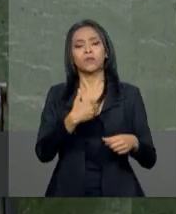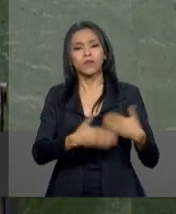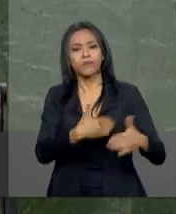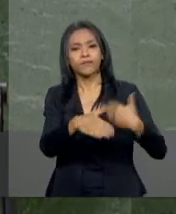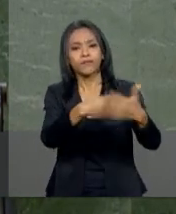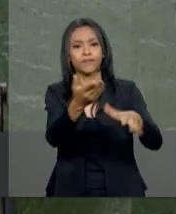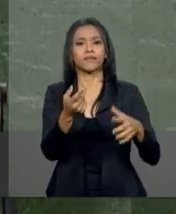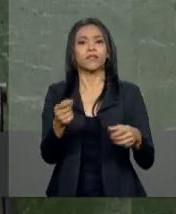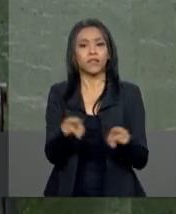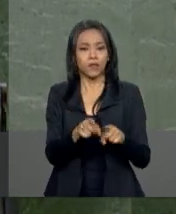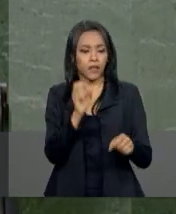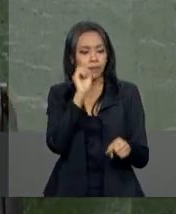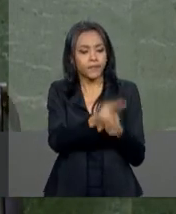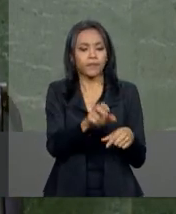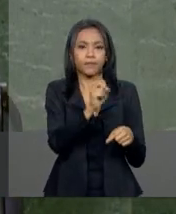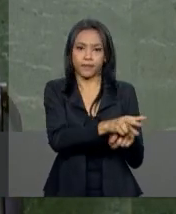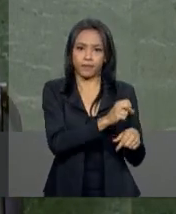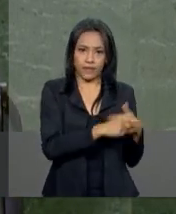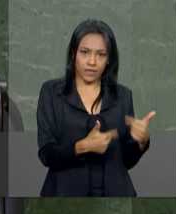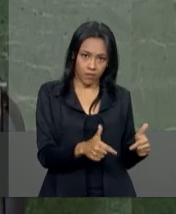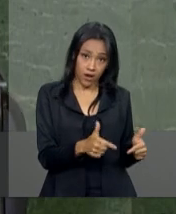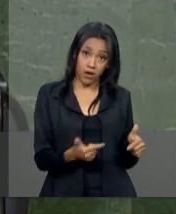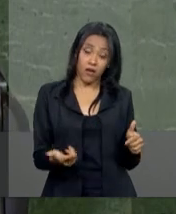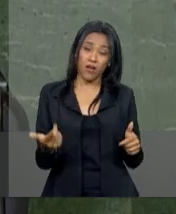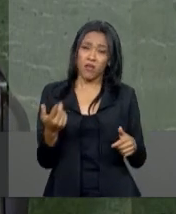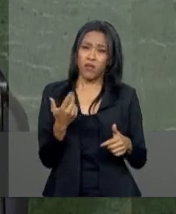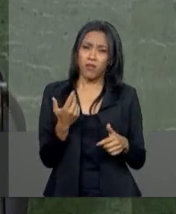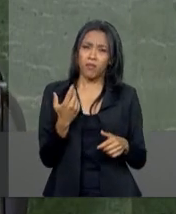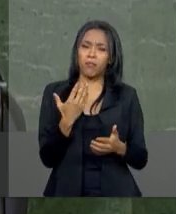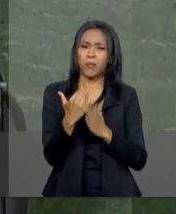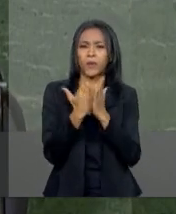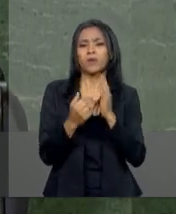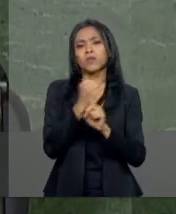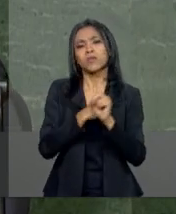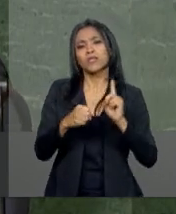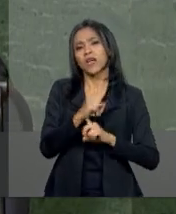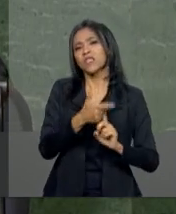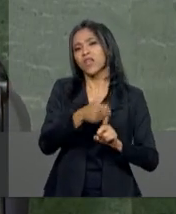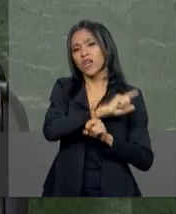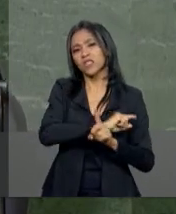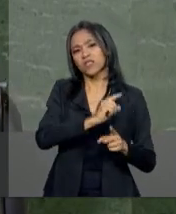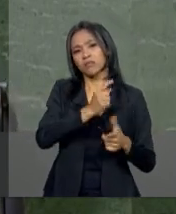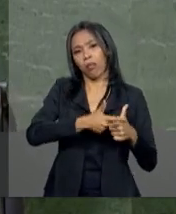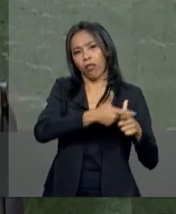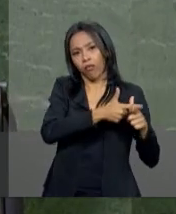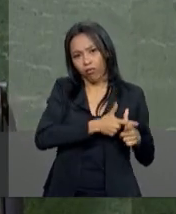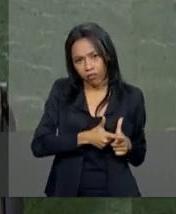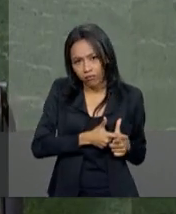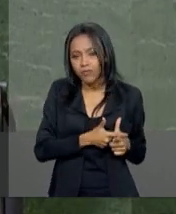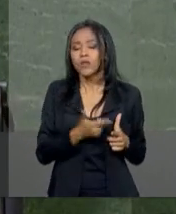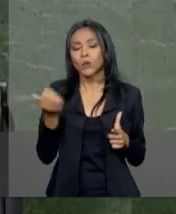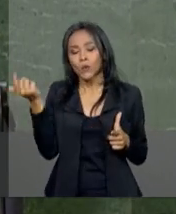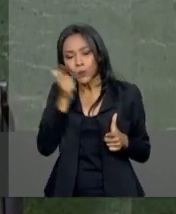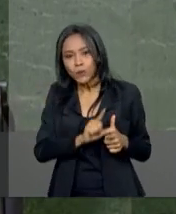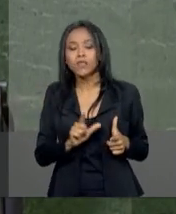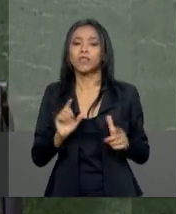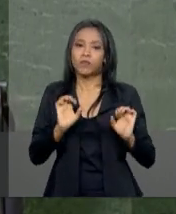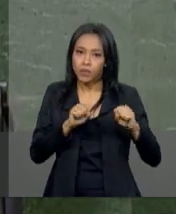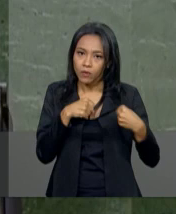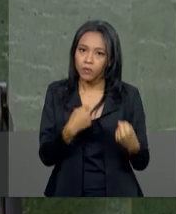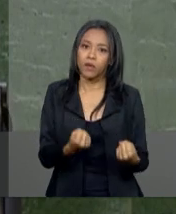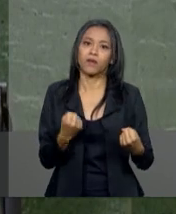emprego programas sociais antes ameaçados pelo descontrole dos gastos puderam ser salvos e